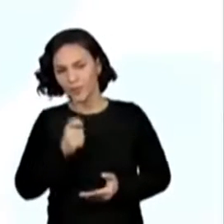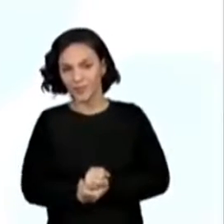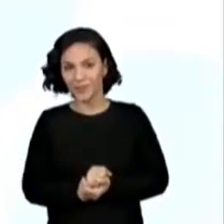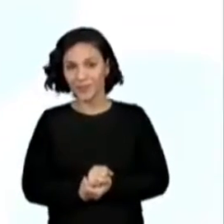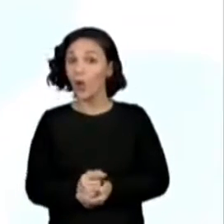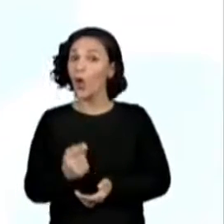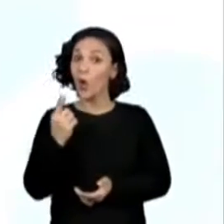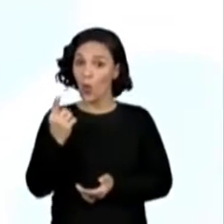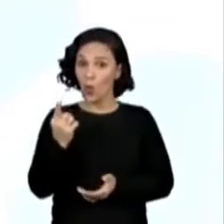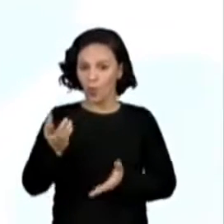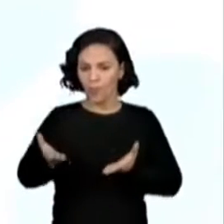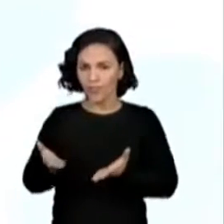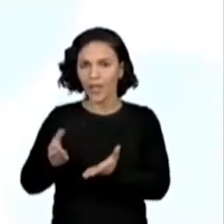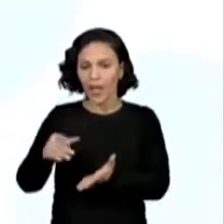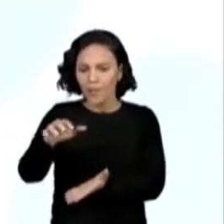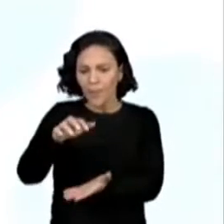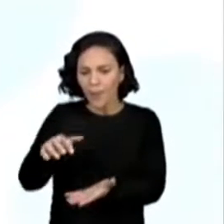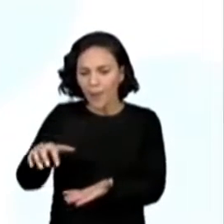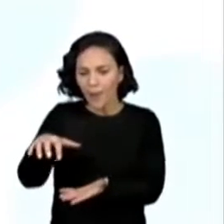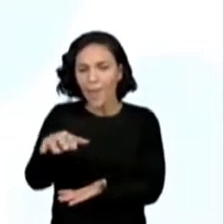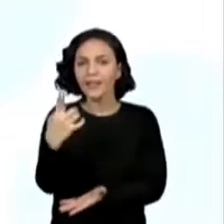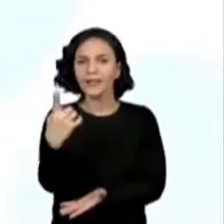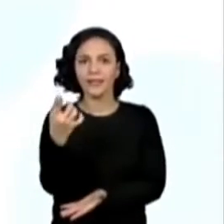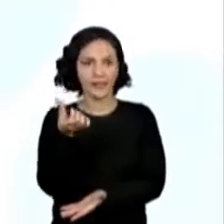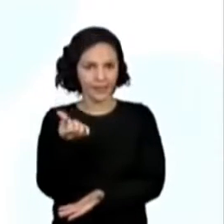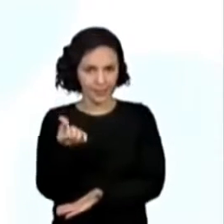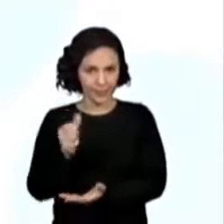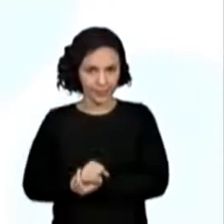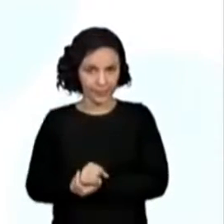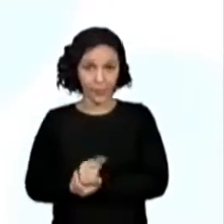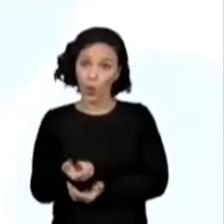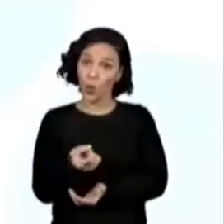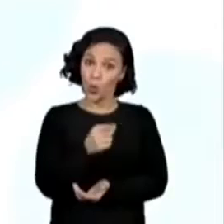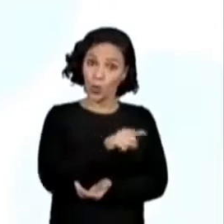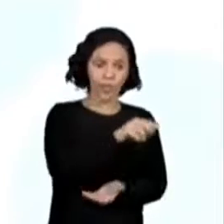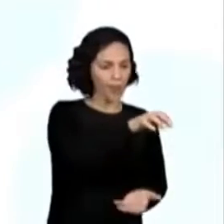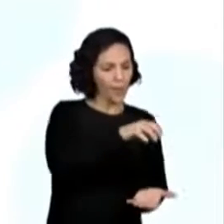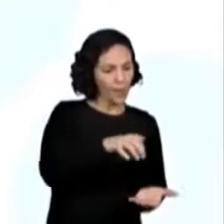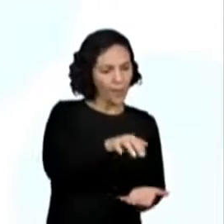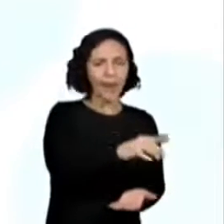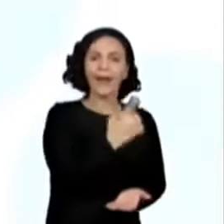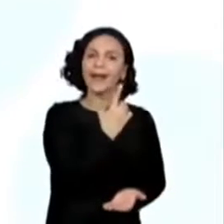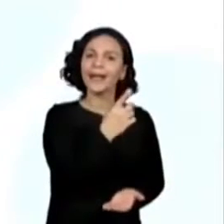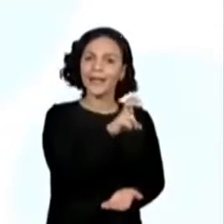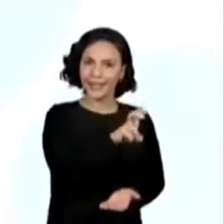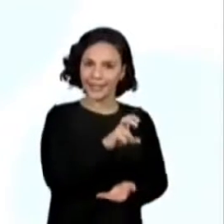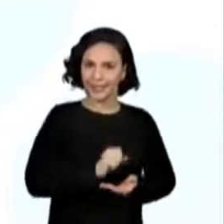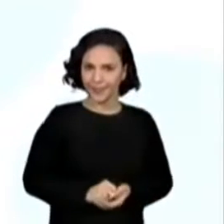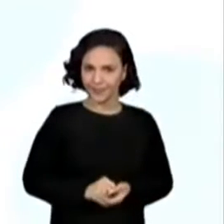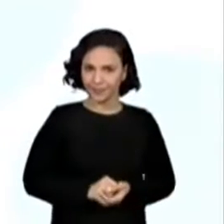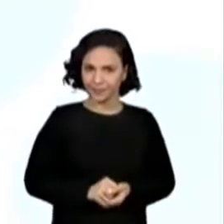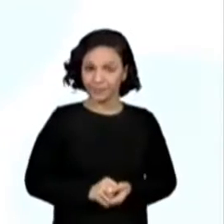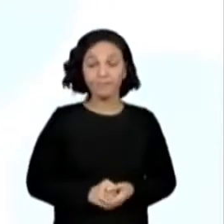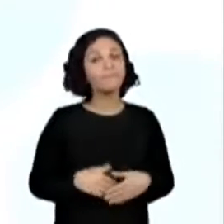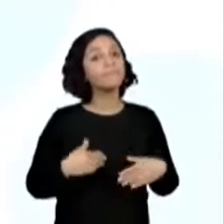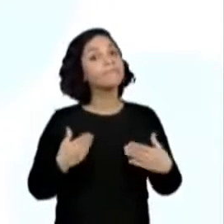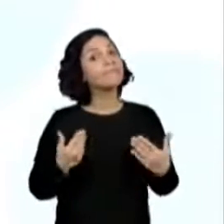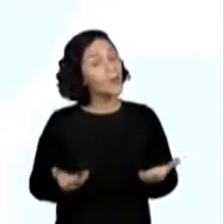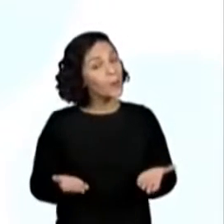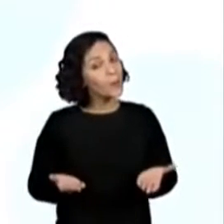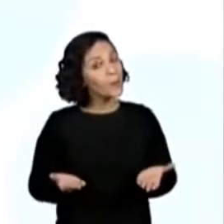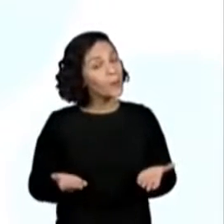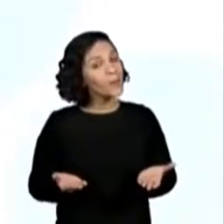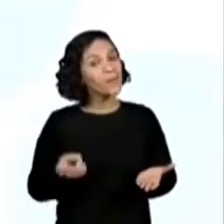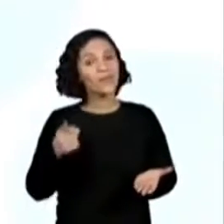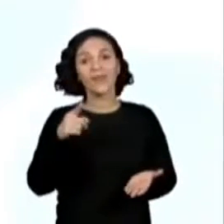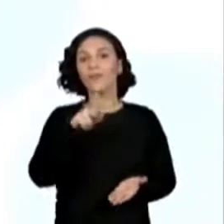havia 16 biscoitos e na outra 15 biscoitos. E aí, criançada, os professores estão